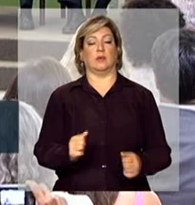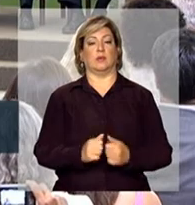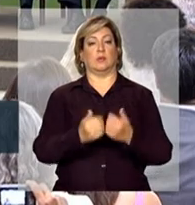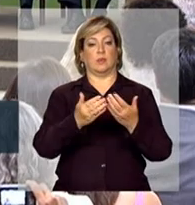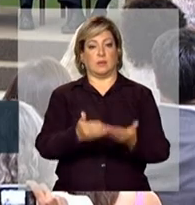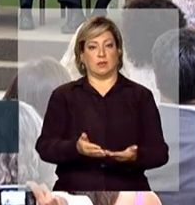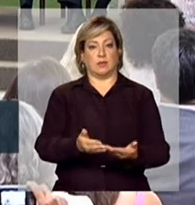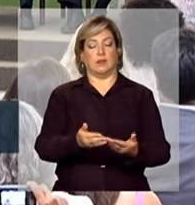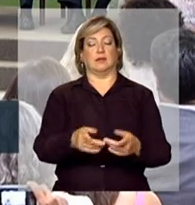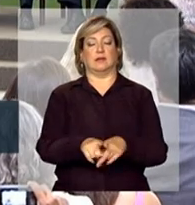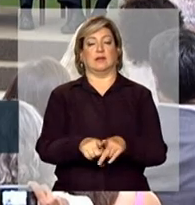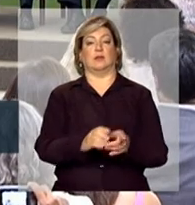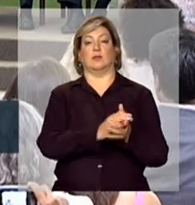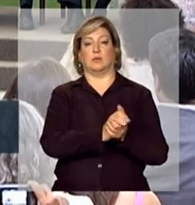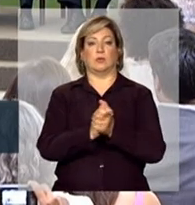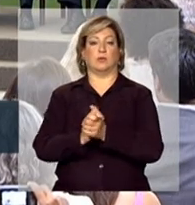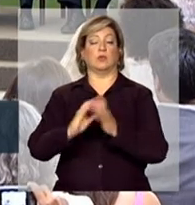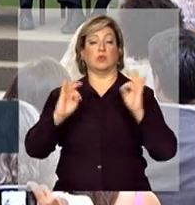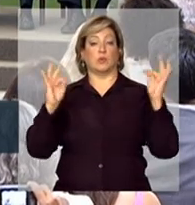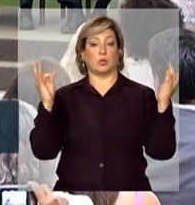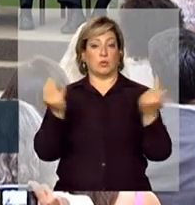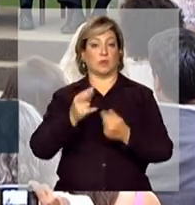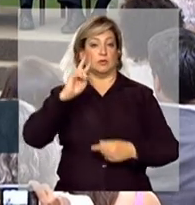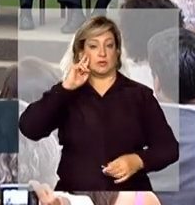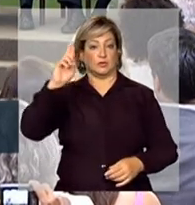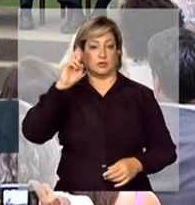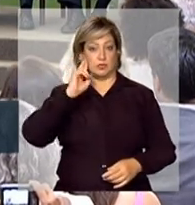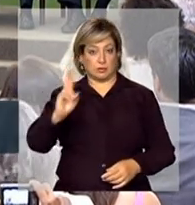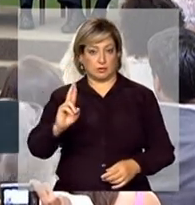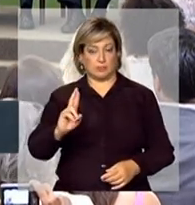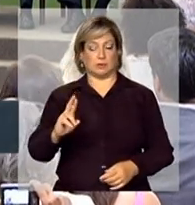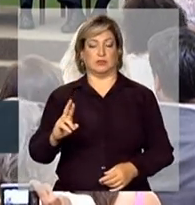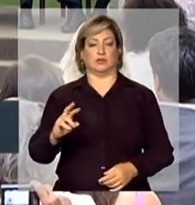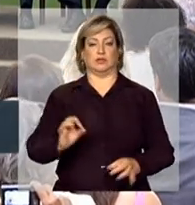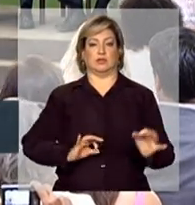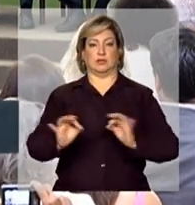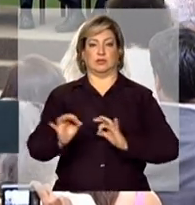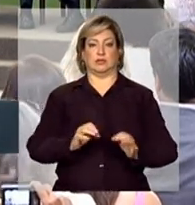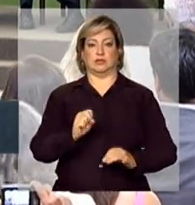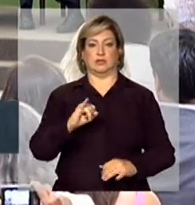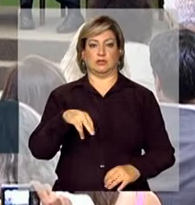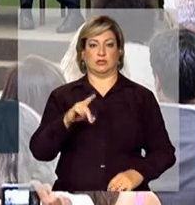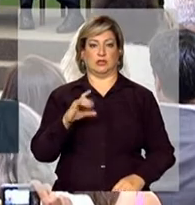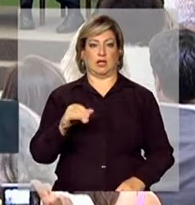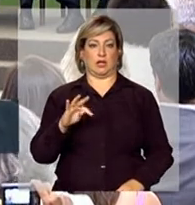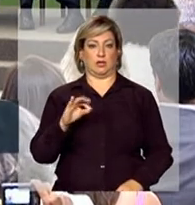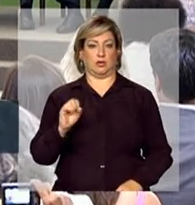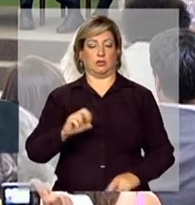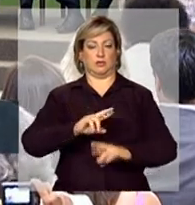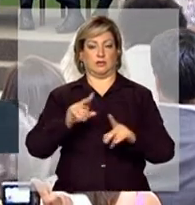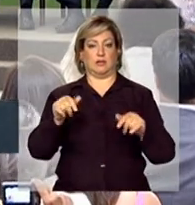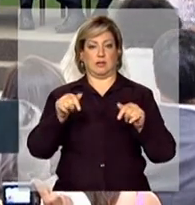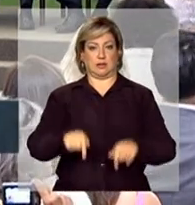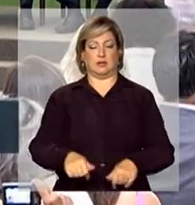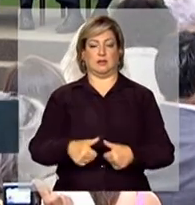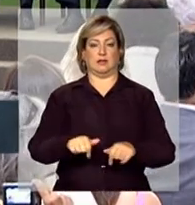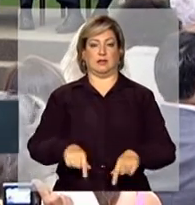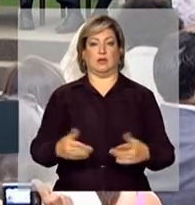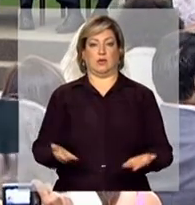intermédio de quem comprimento todas as lideranças e dirigentes sindicais aqui presentes